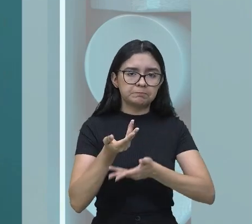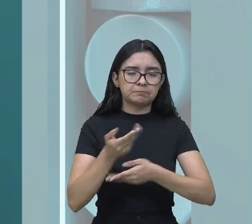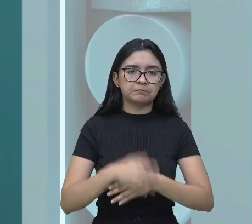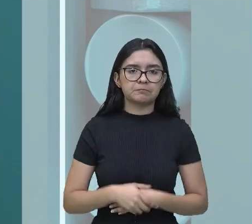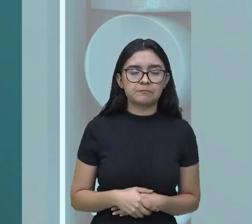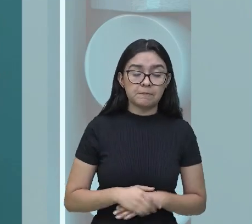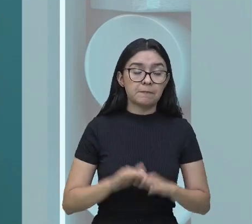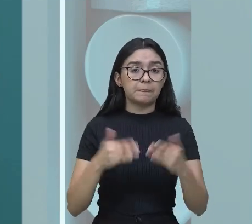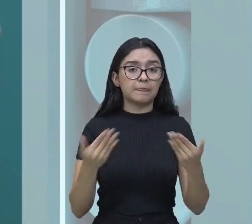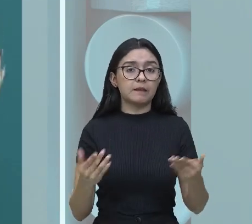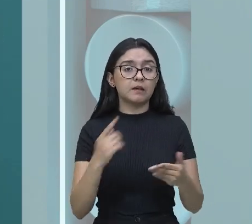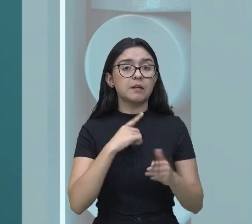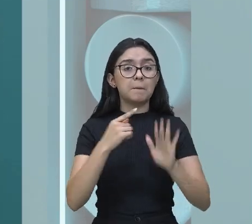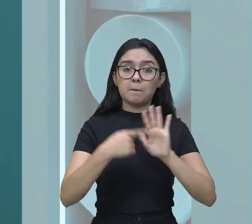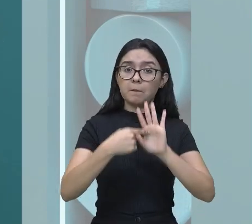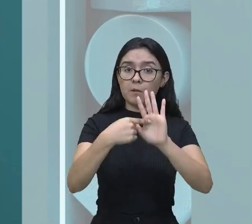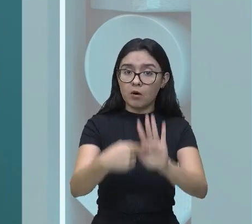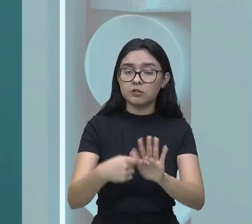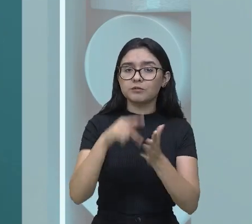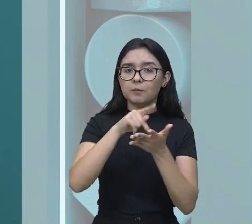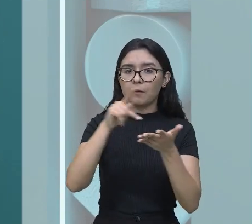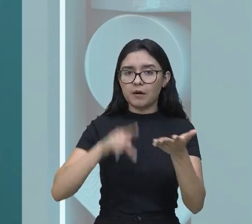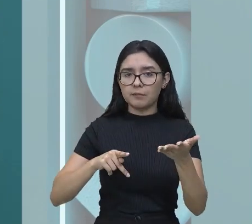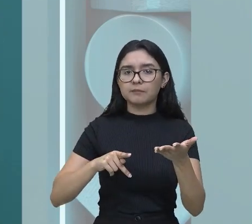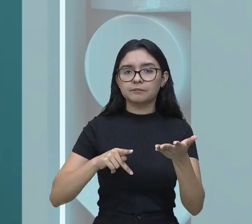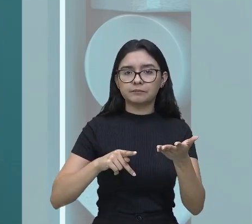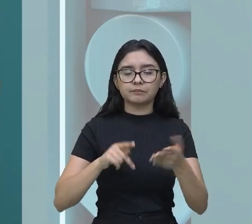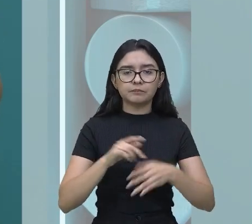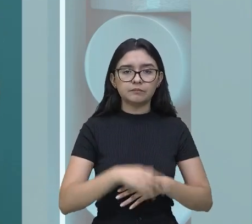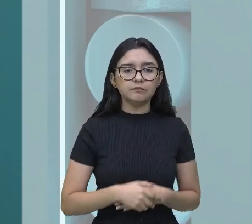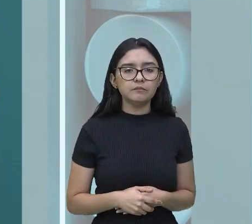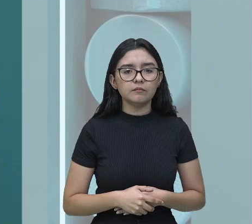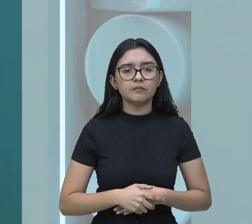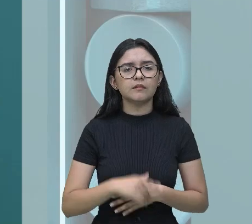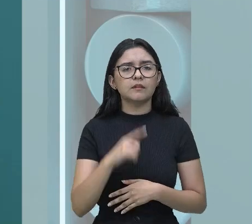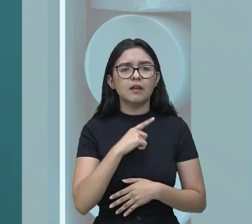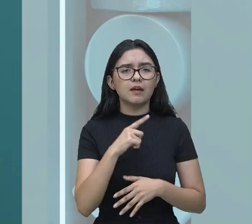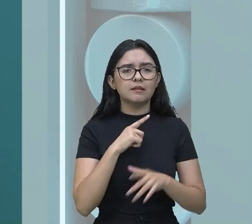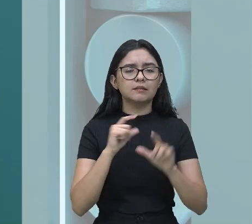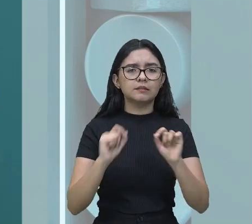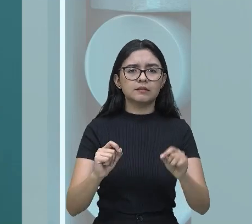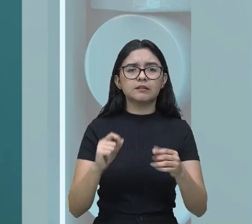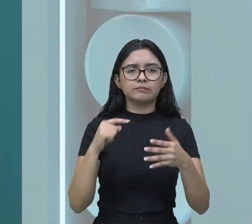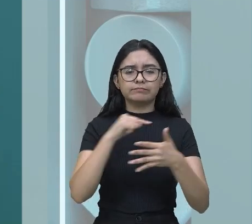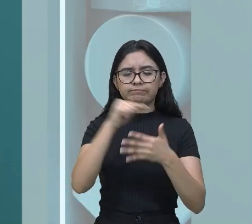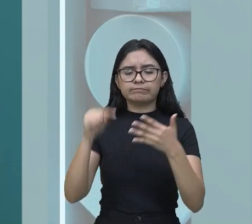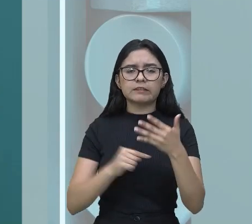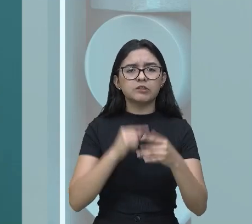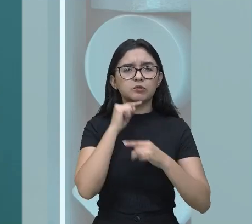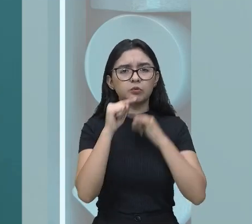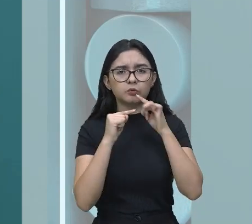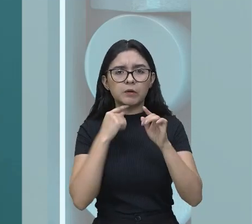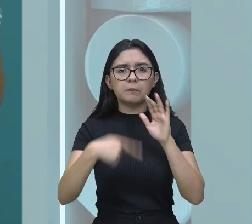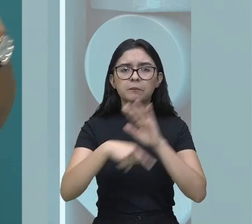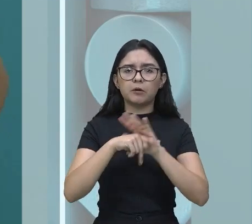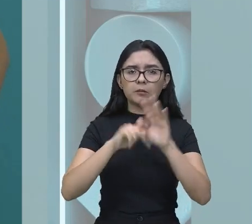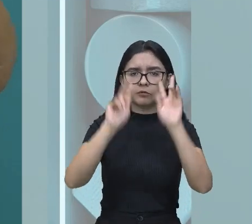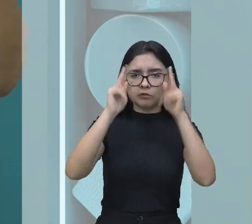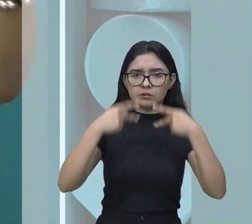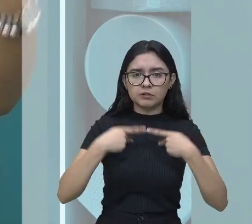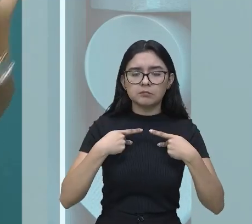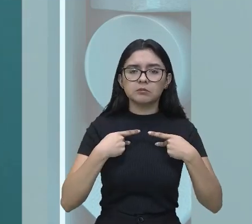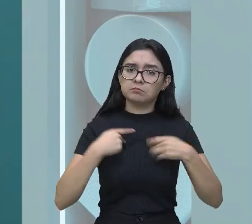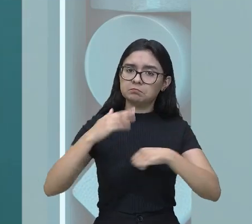Ele traz para a sua obra justamente esses diferentes conflitos do ser humano, né? Tanto os